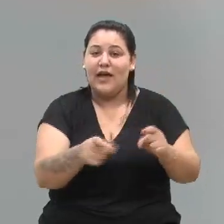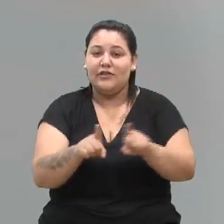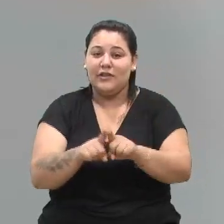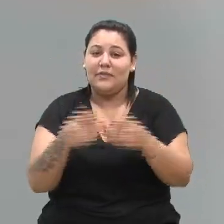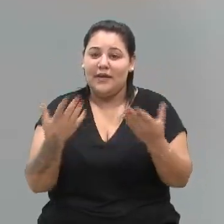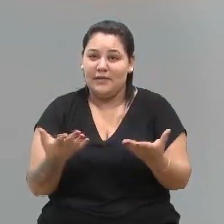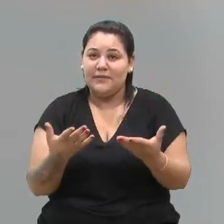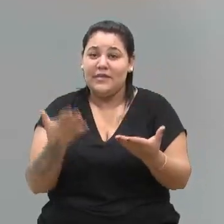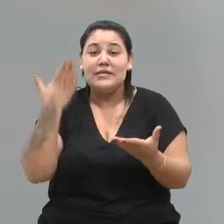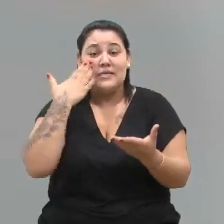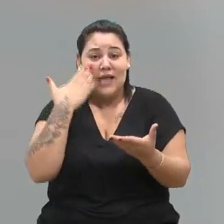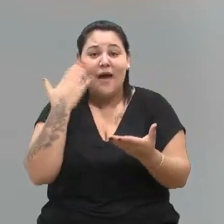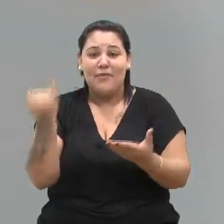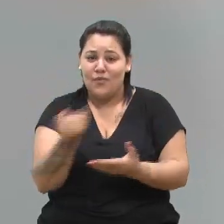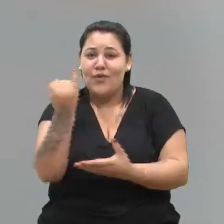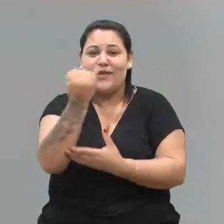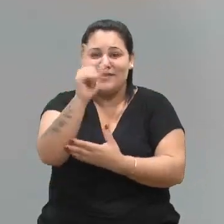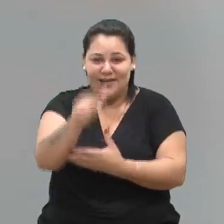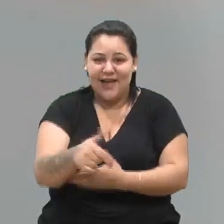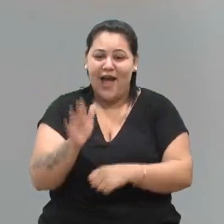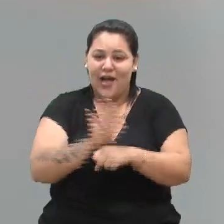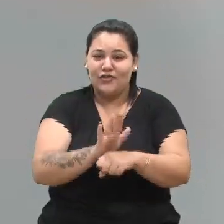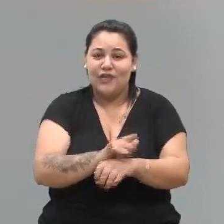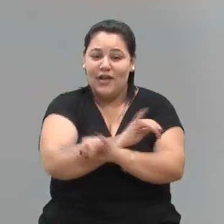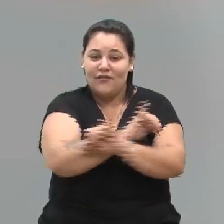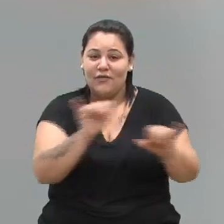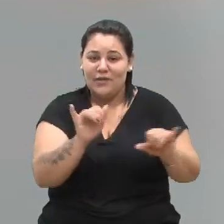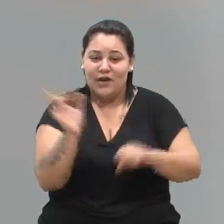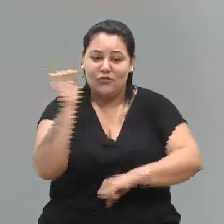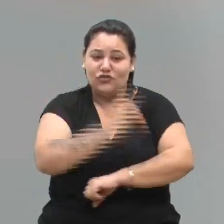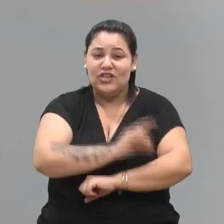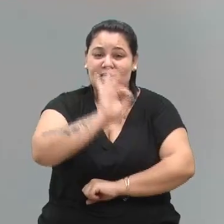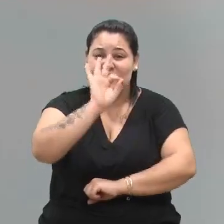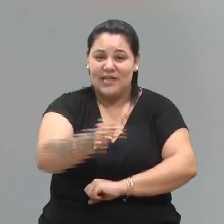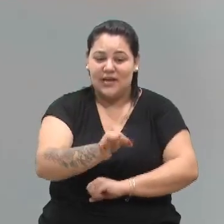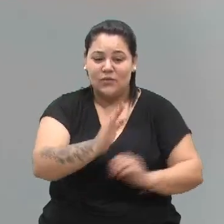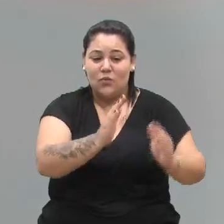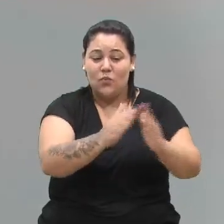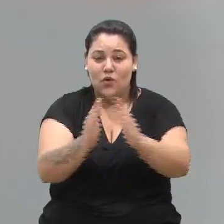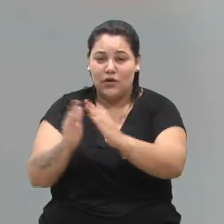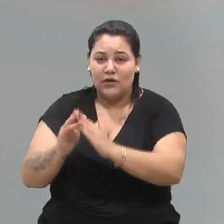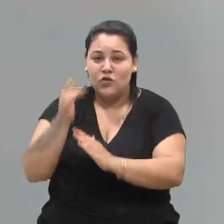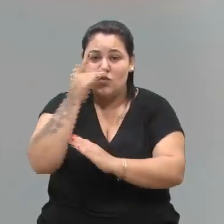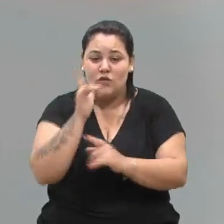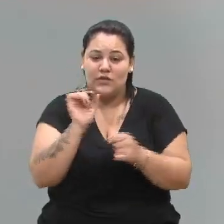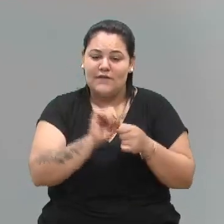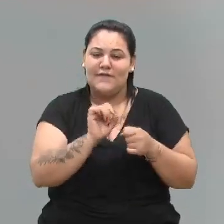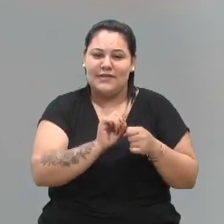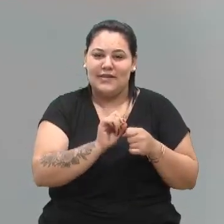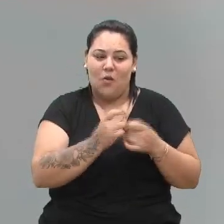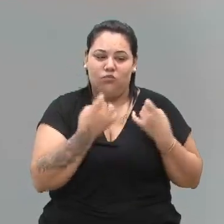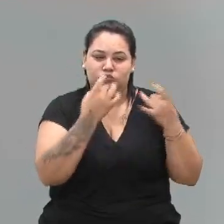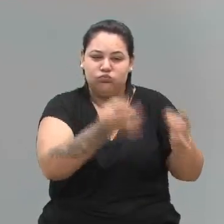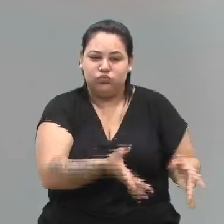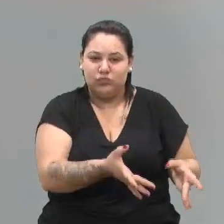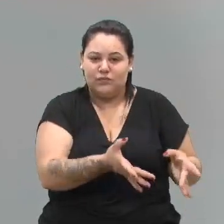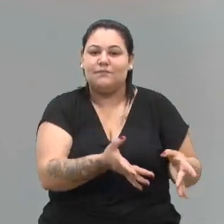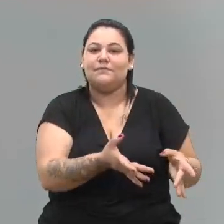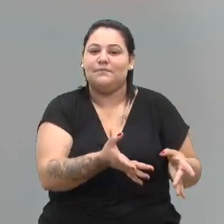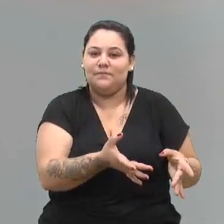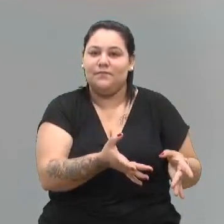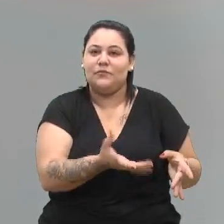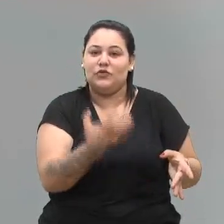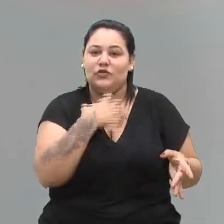que sabem da importância que é de informar a data correta para os moradores poderem executar, então, o descarte de